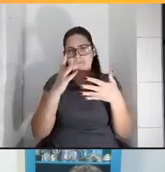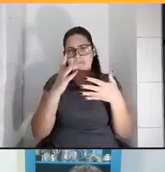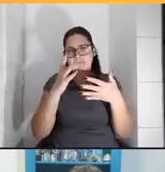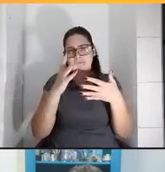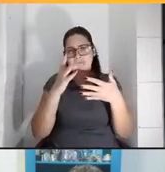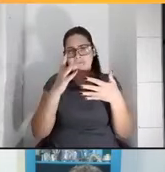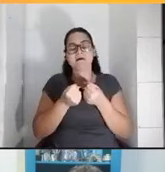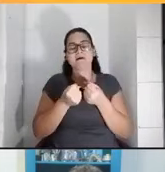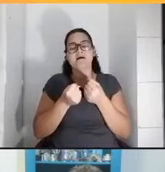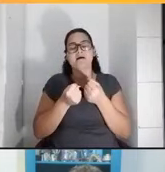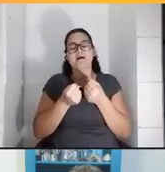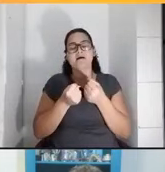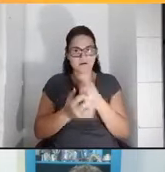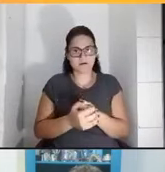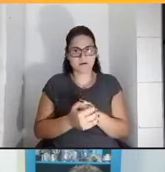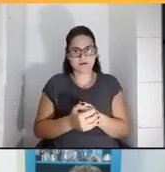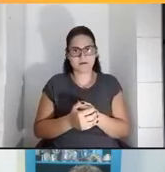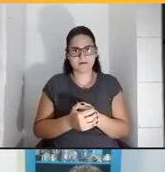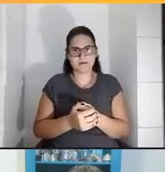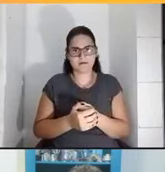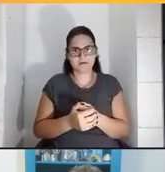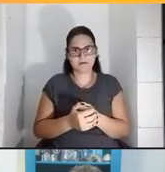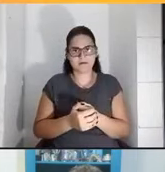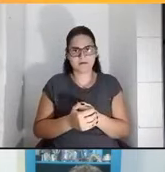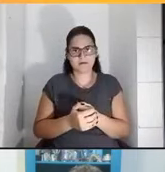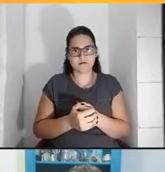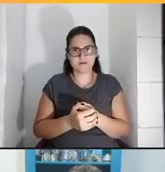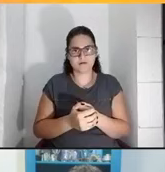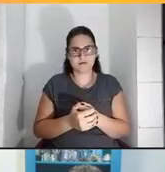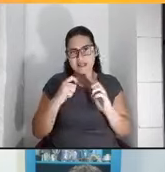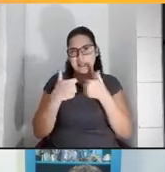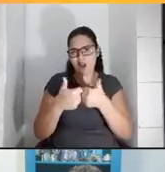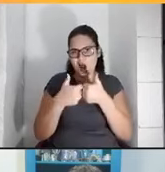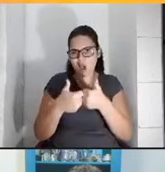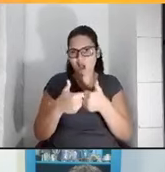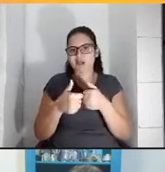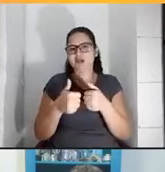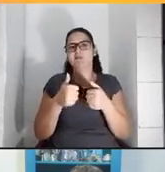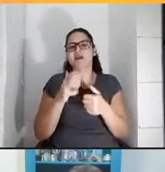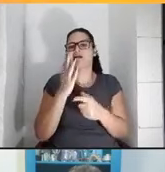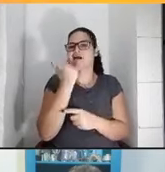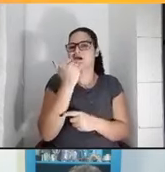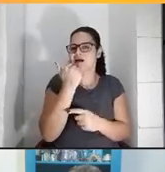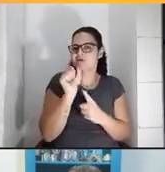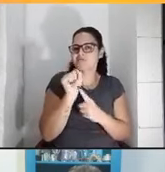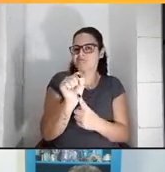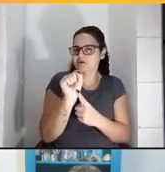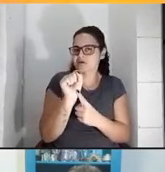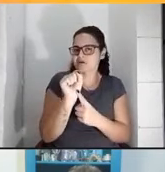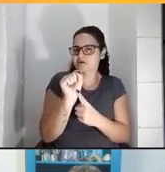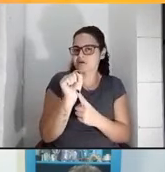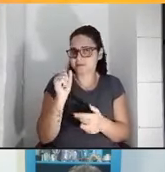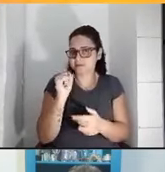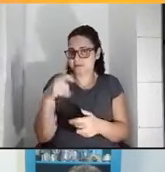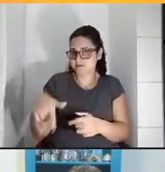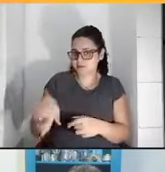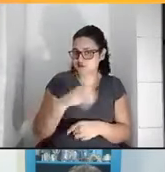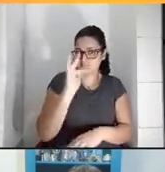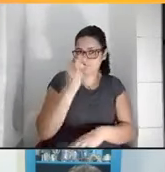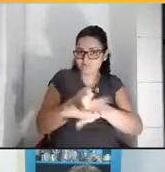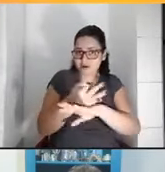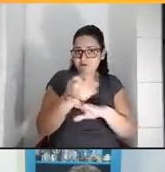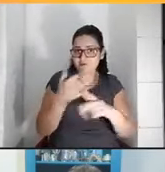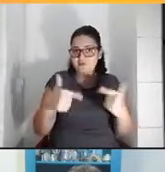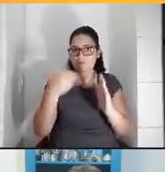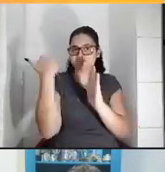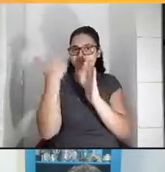Vou pegar o de São Paulo, vale transporte, auxílio alimentação. Quando a pessoa não vai, essa questão toda, ele